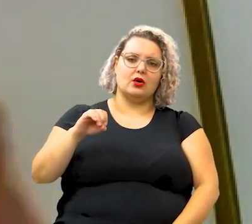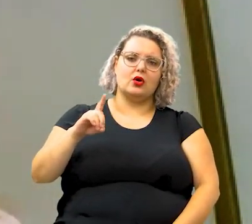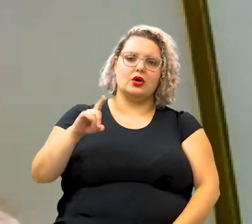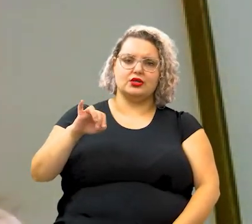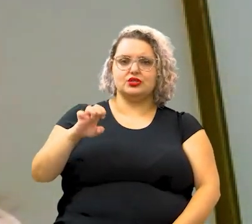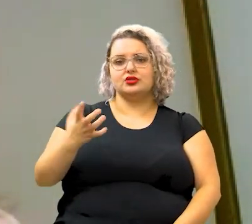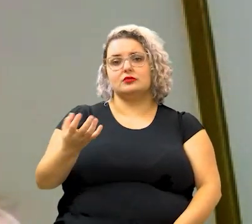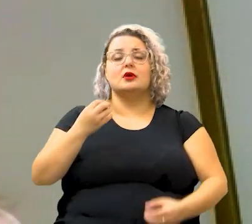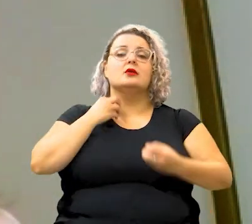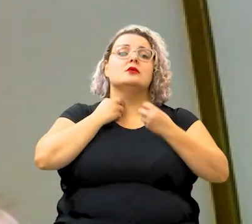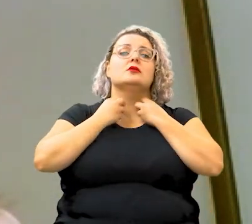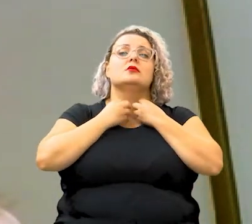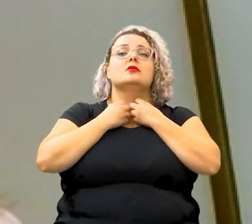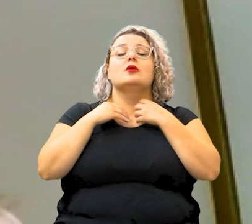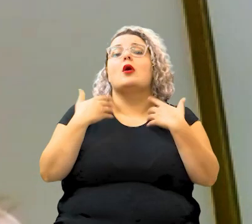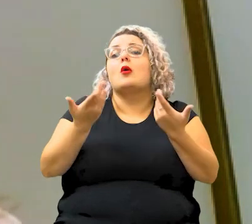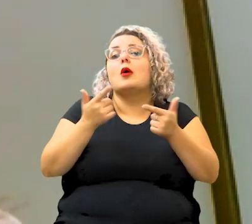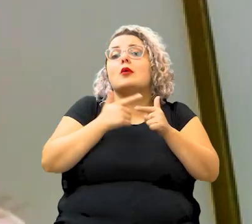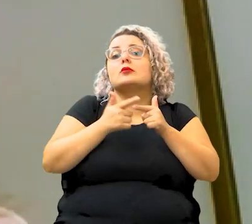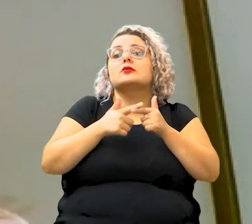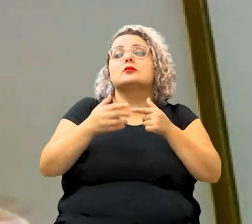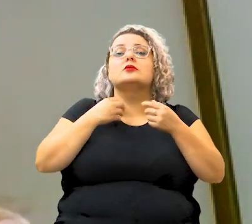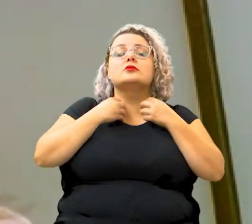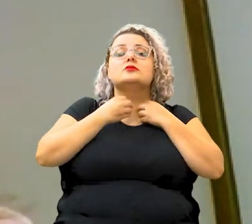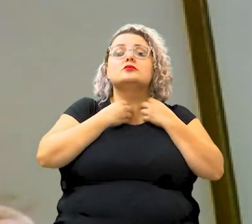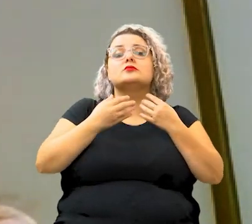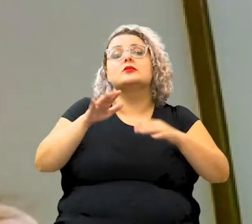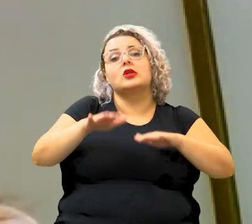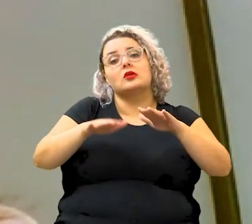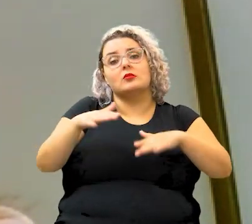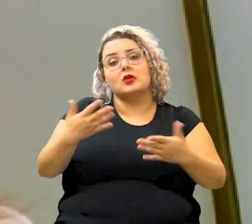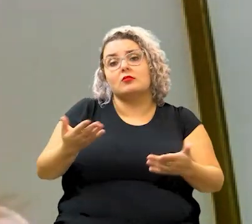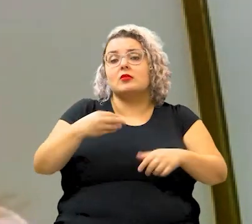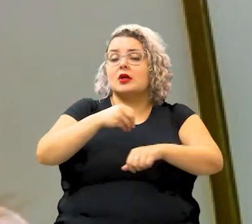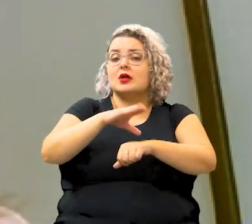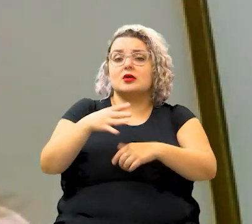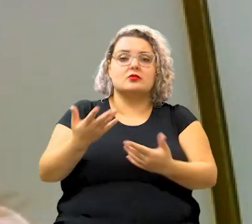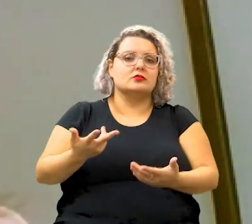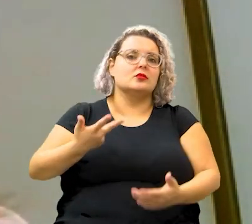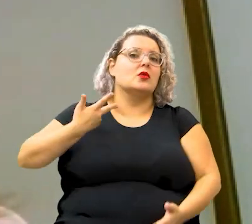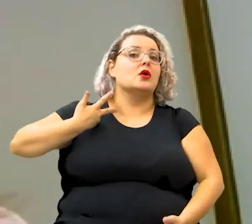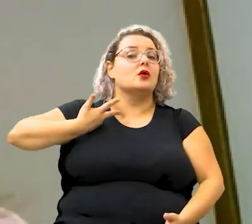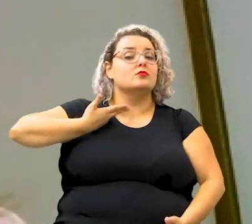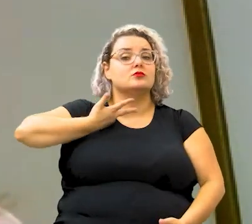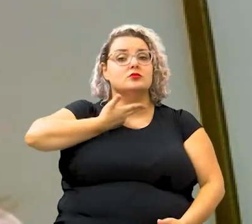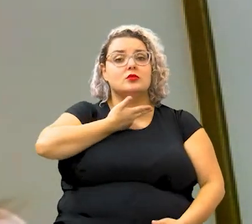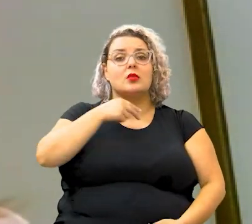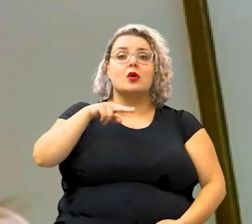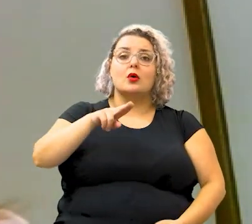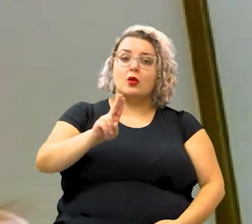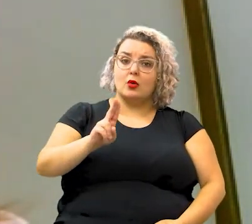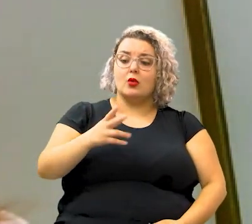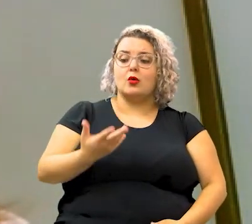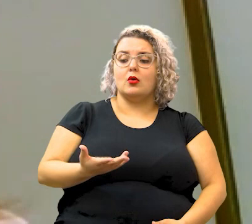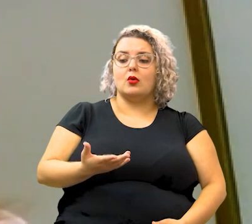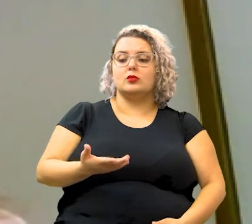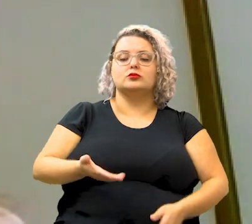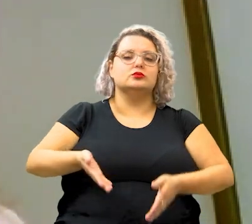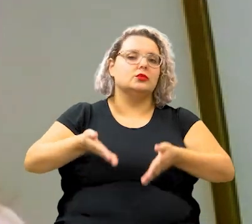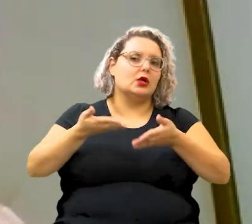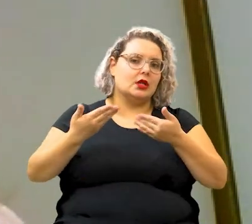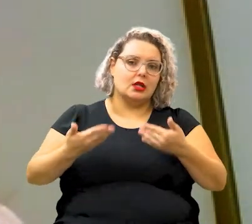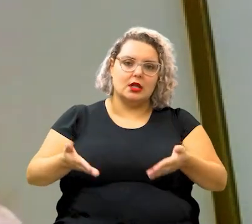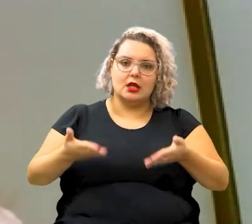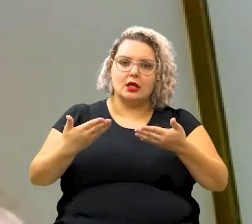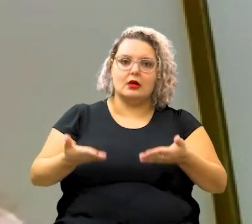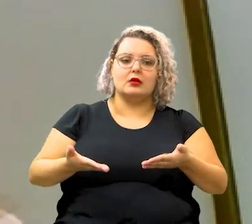glândula ou as glândulas que estão com o problema, e dependendo do caso, a gente vai indicar a cirurgia, ou se forem sintomas muito